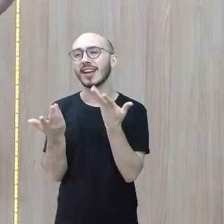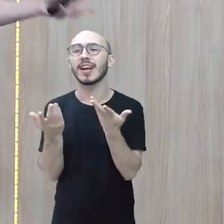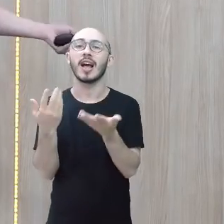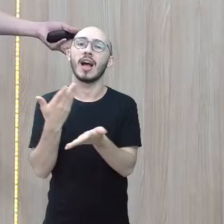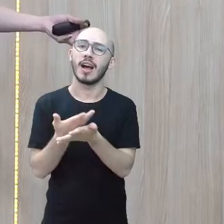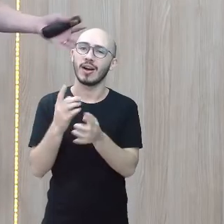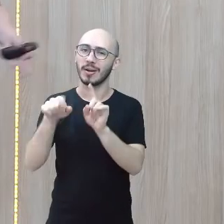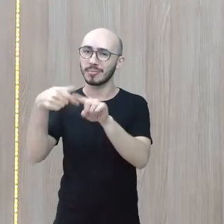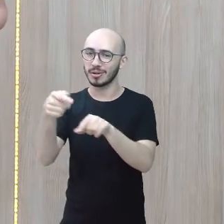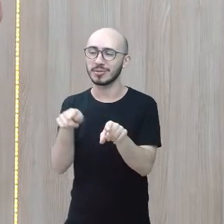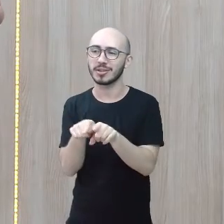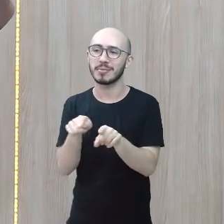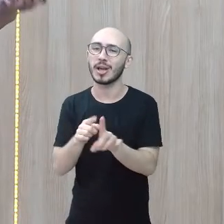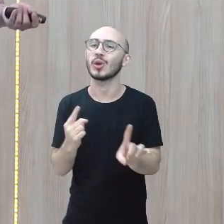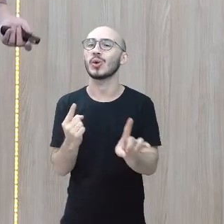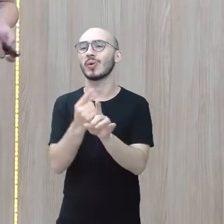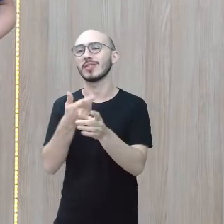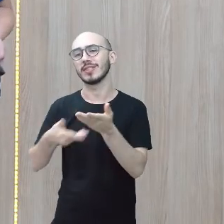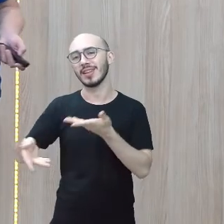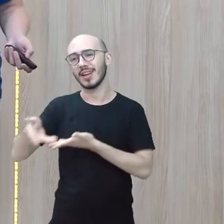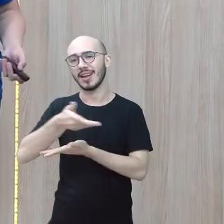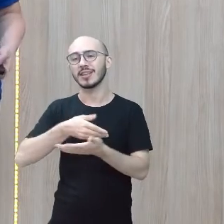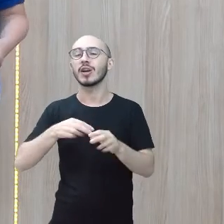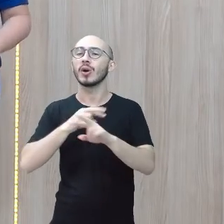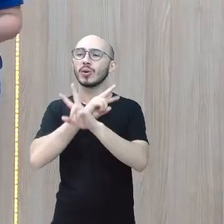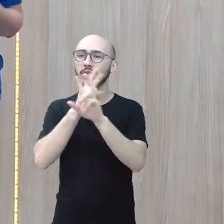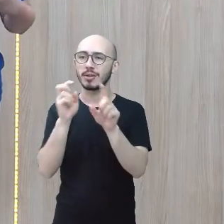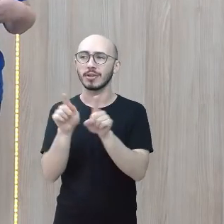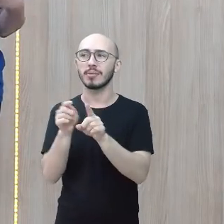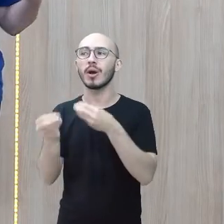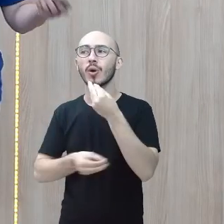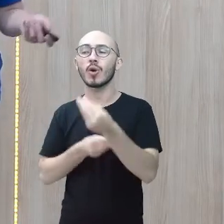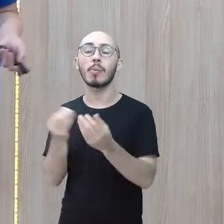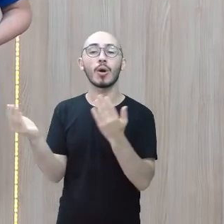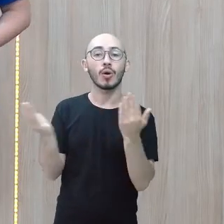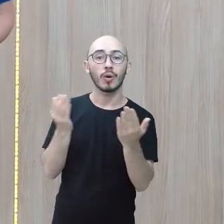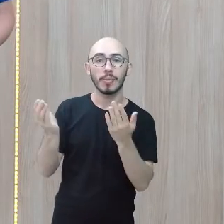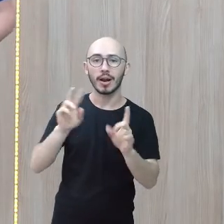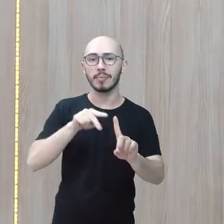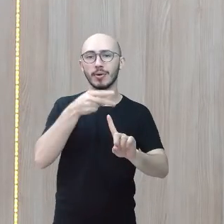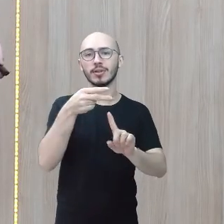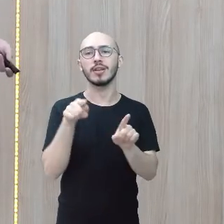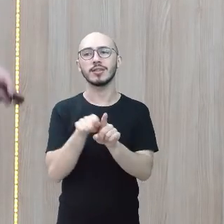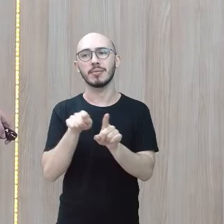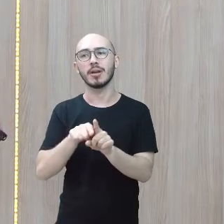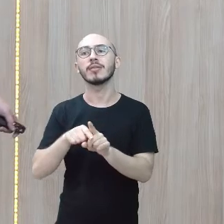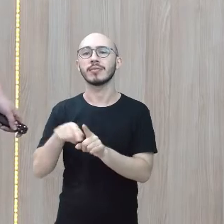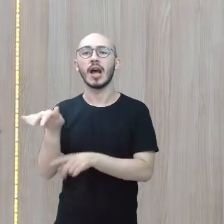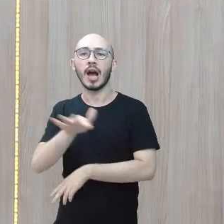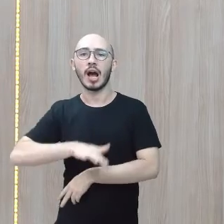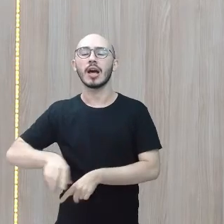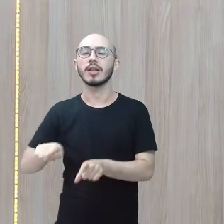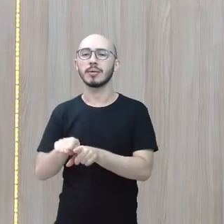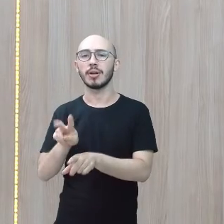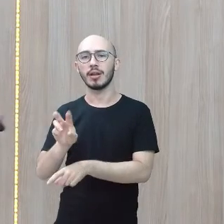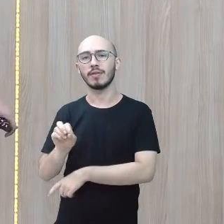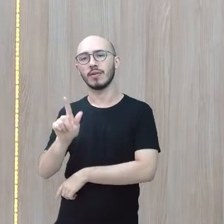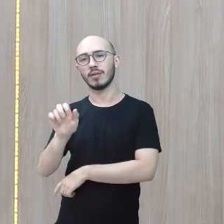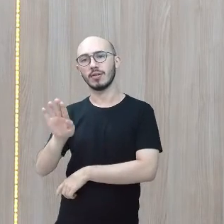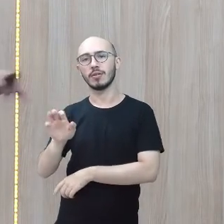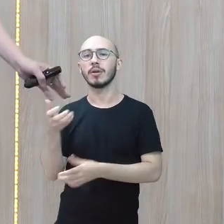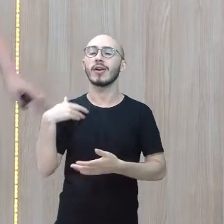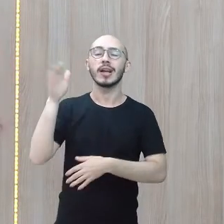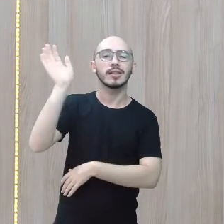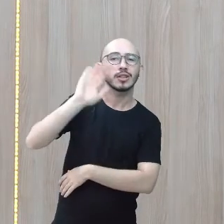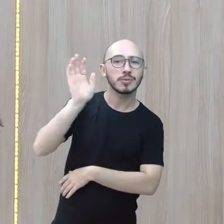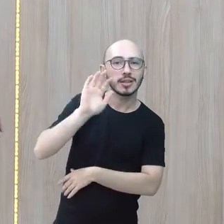na próxima aula. Vai falar um pouquinho mais sobre essa ideia de comparar a potência com área e com volume. Mas agora eu vou me despedindo porque